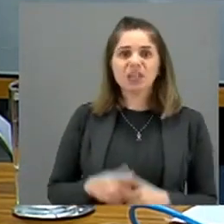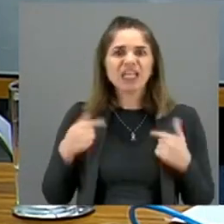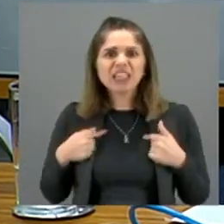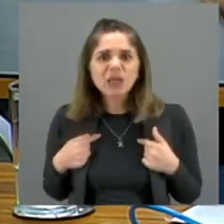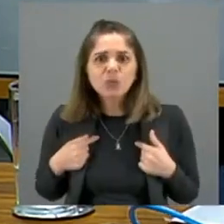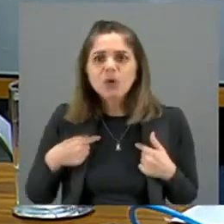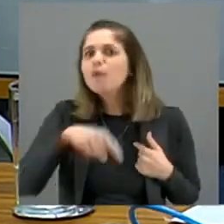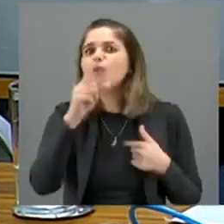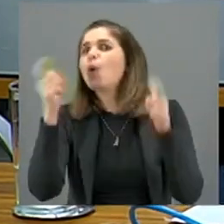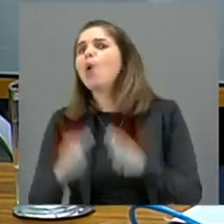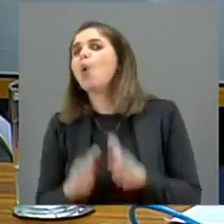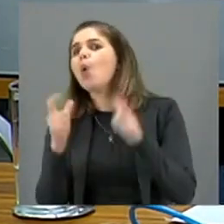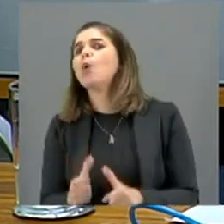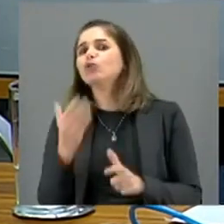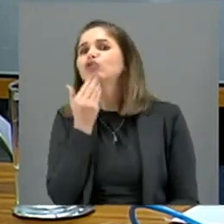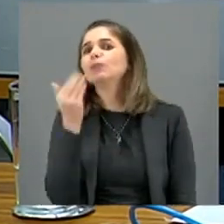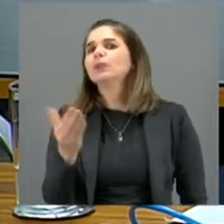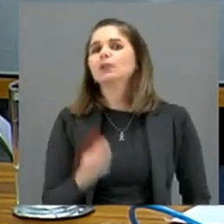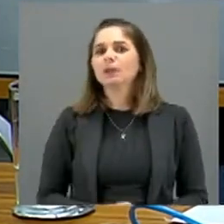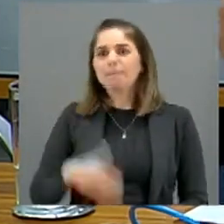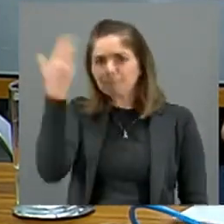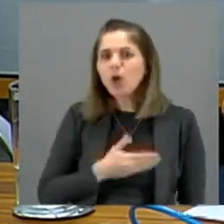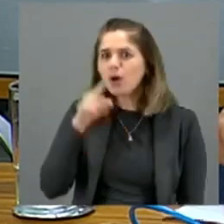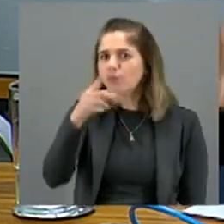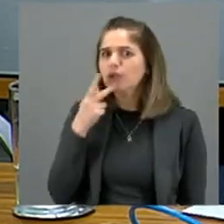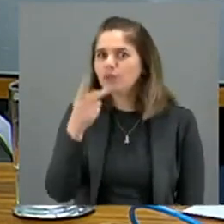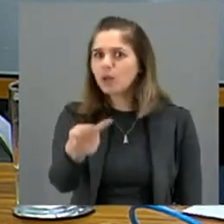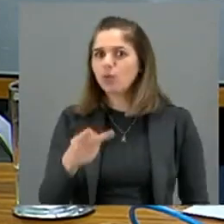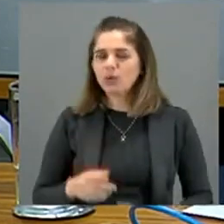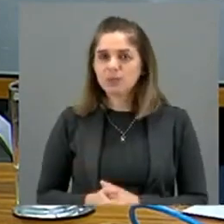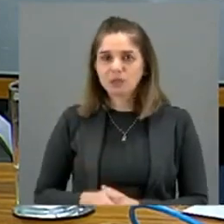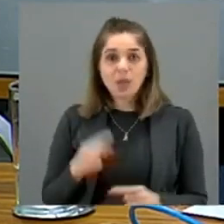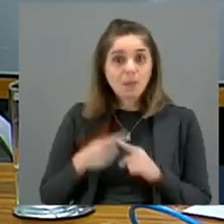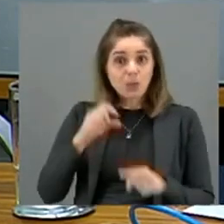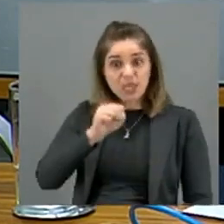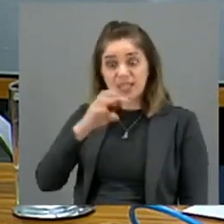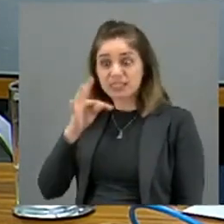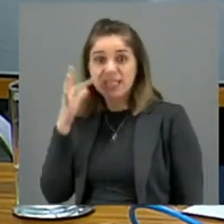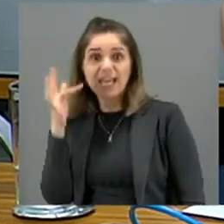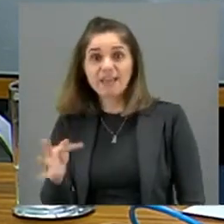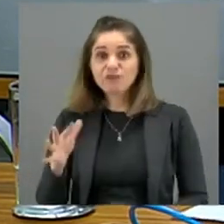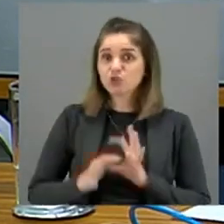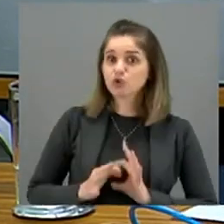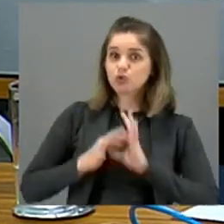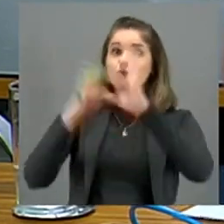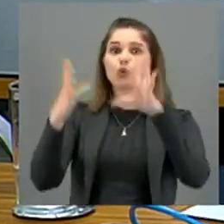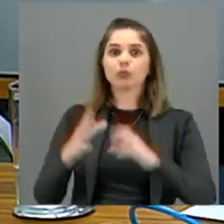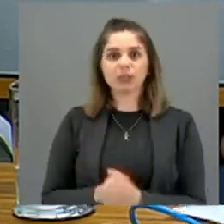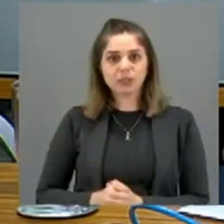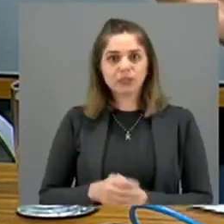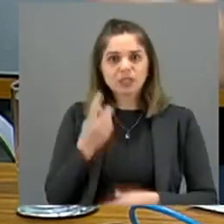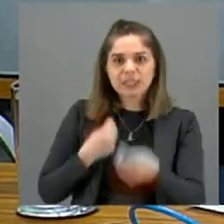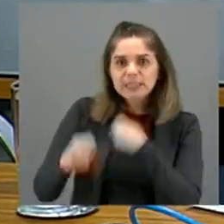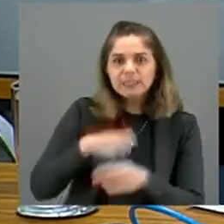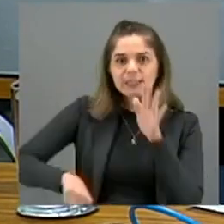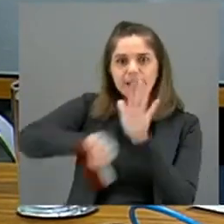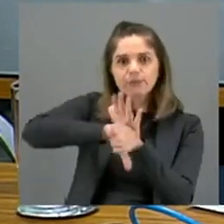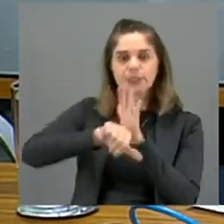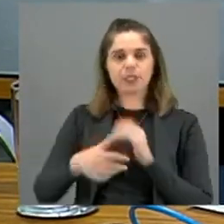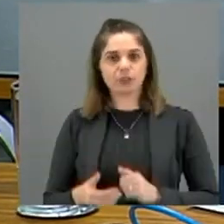quem? Para o senhor provar o que falou? Porque eu sei que o Supremo solta narcotraficante, devolve bem